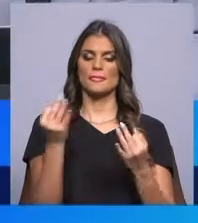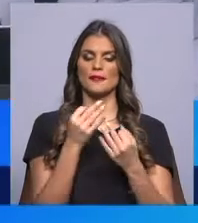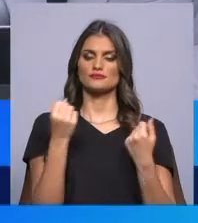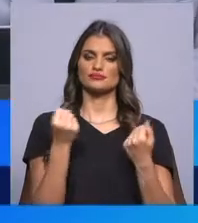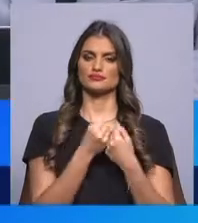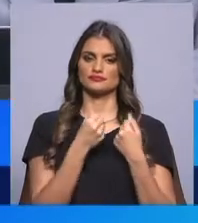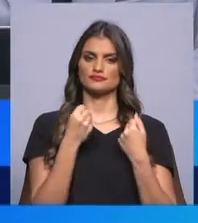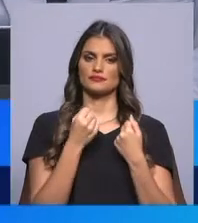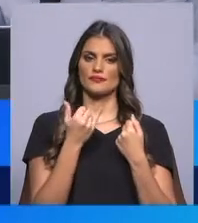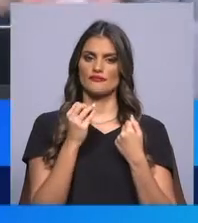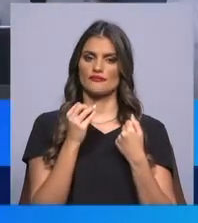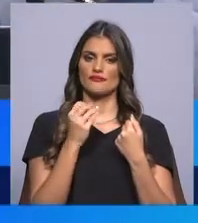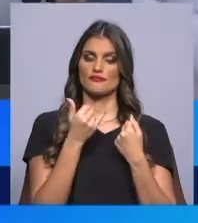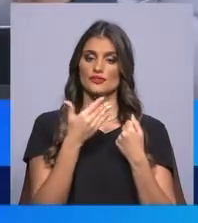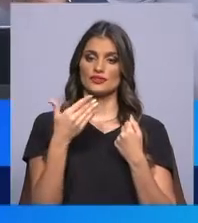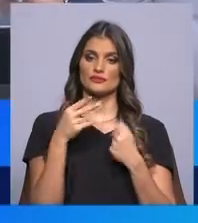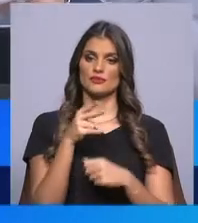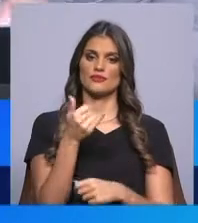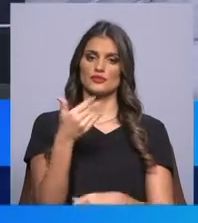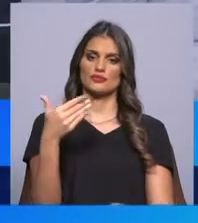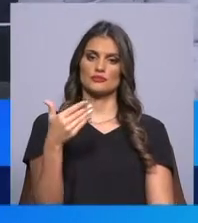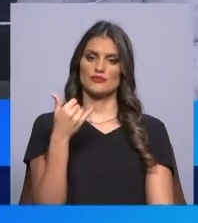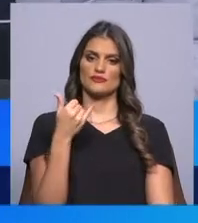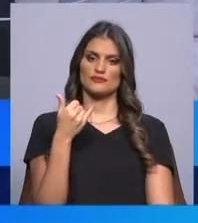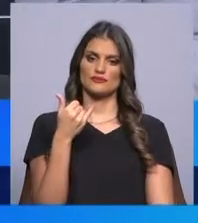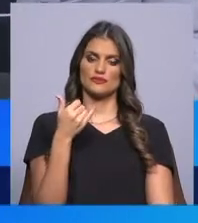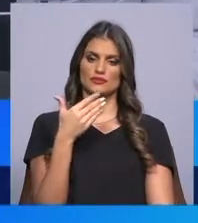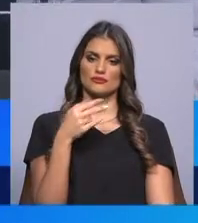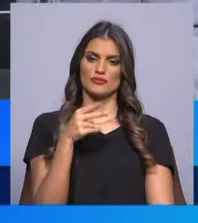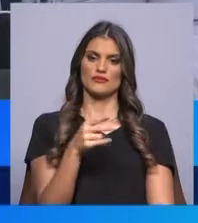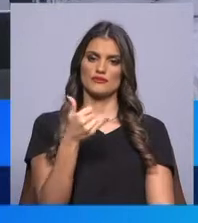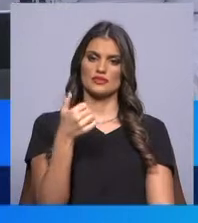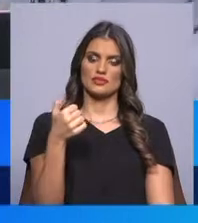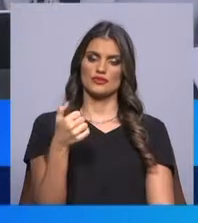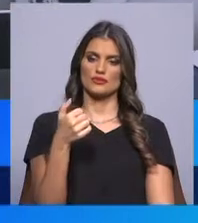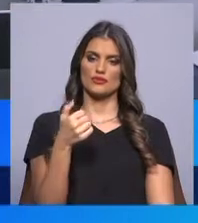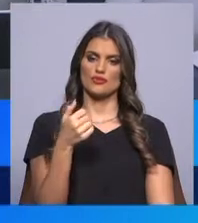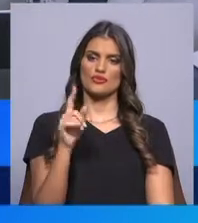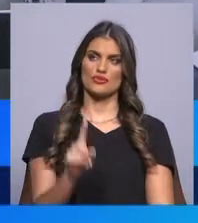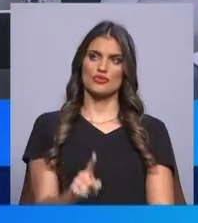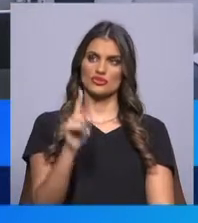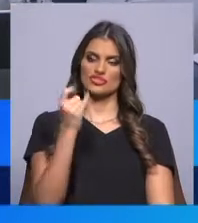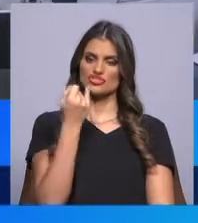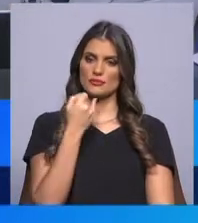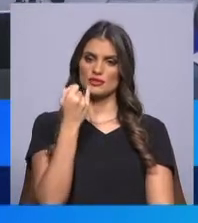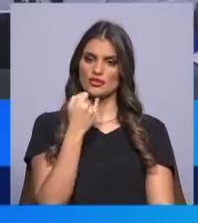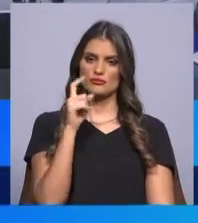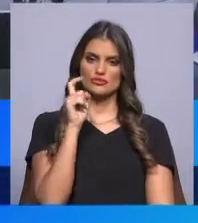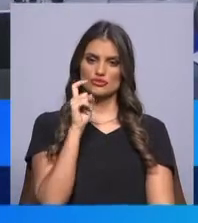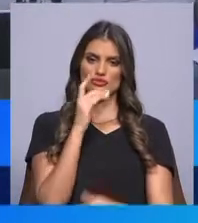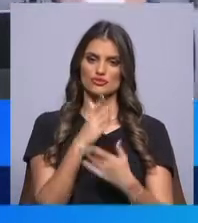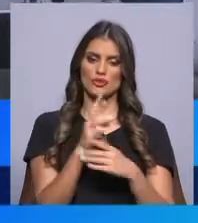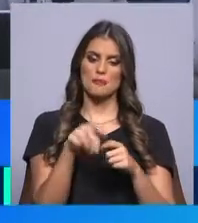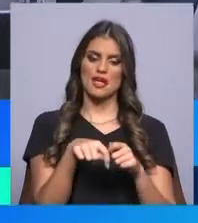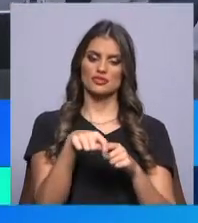colidir entre as 21h21 e as 21h25 no norte da Islândia e com uma margem de segurança de apenas algumas centenas de